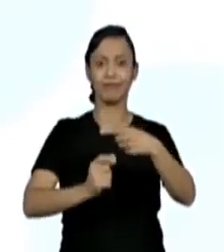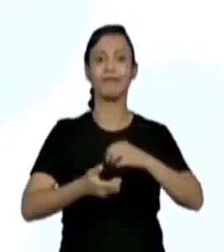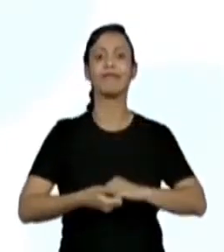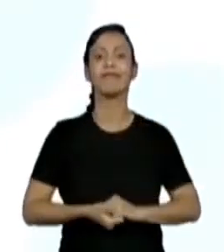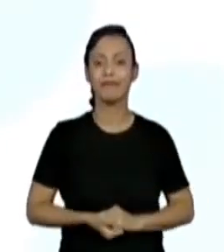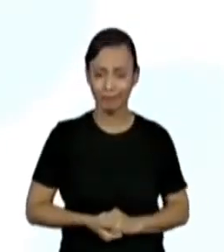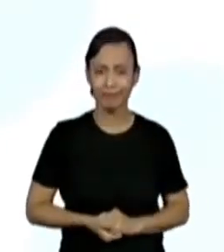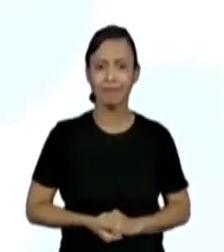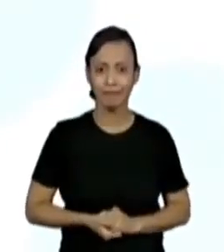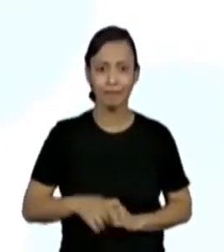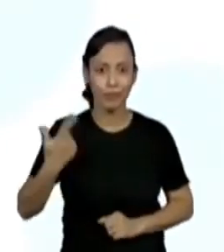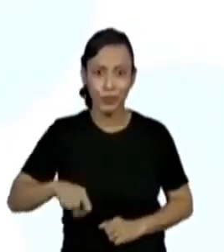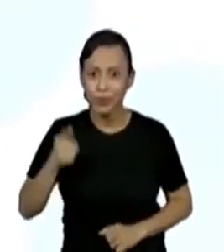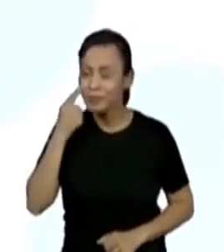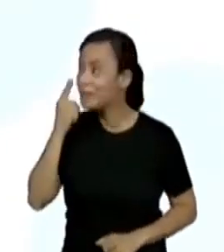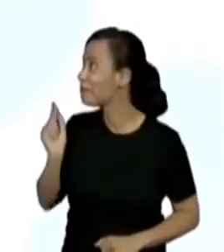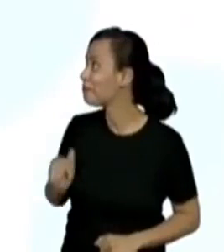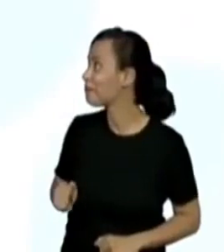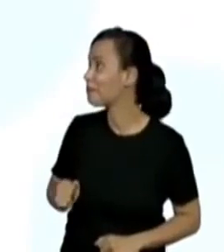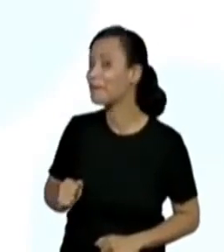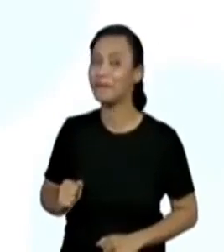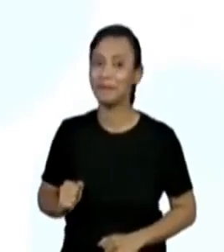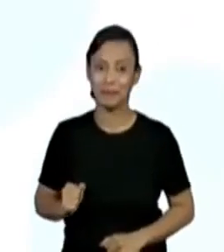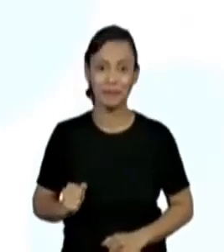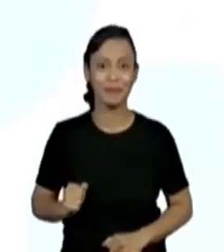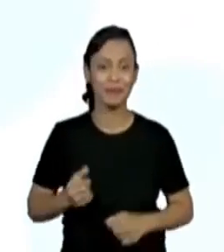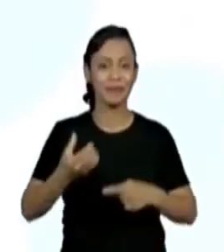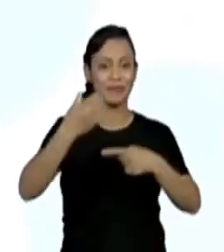81 então mais